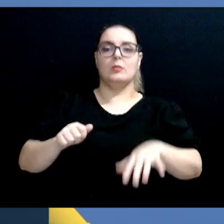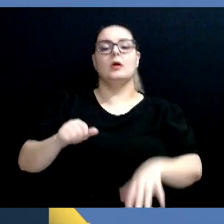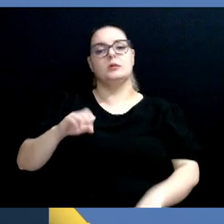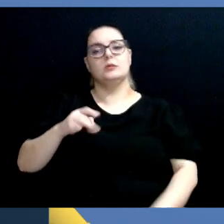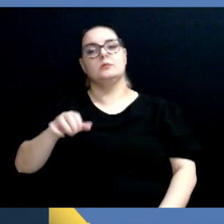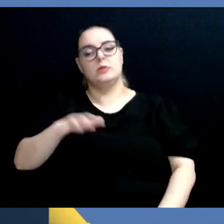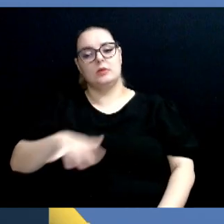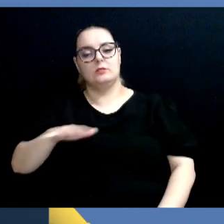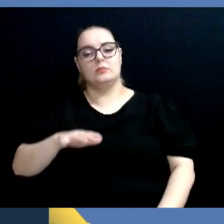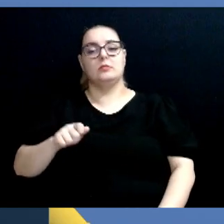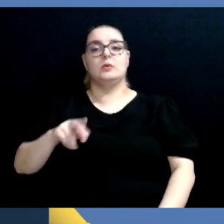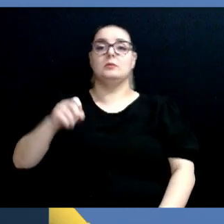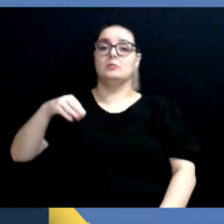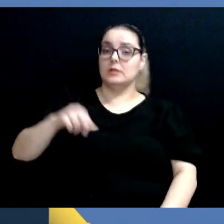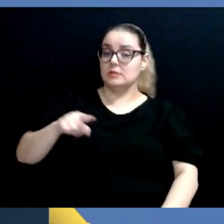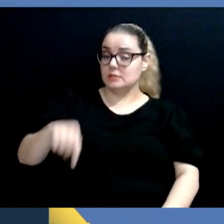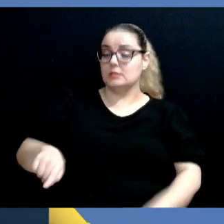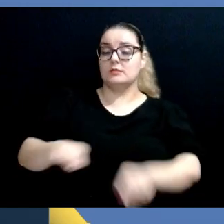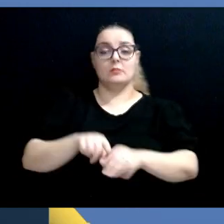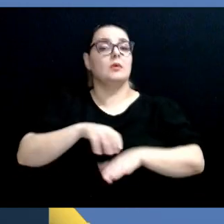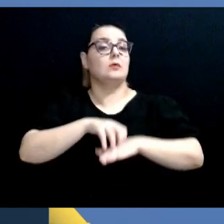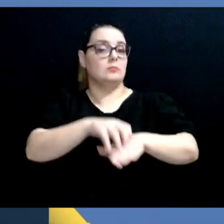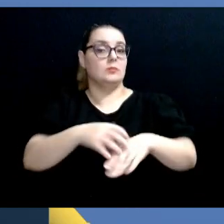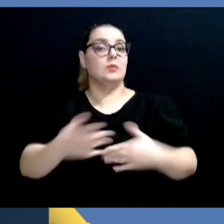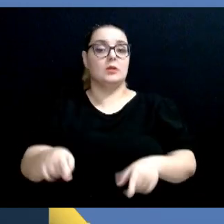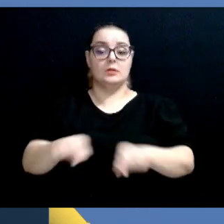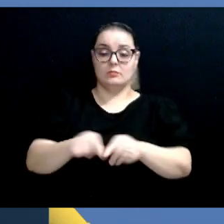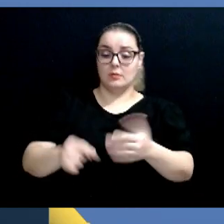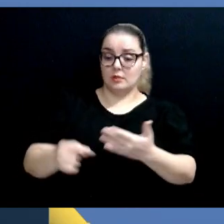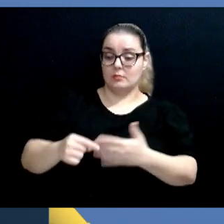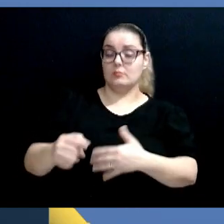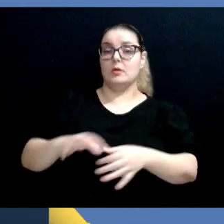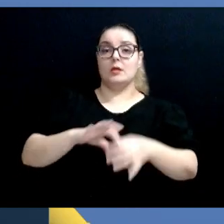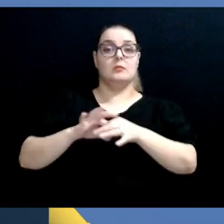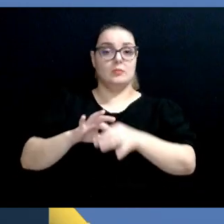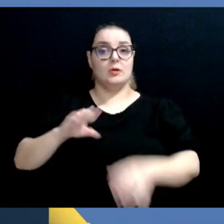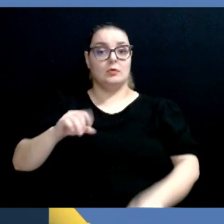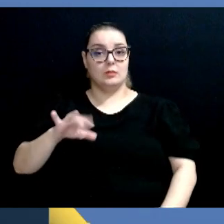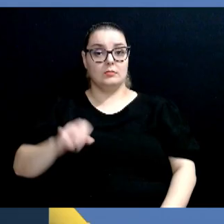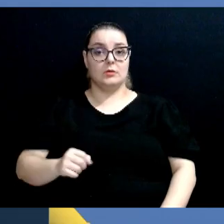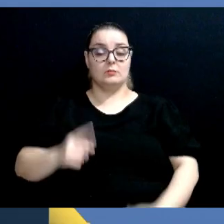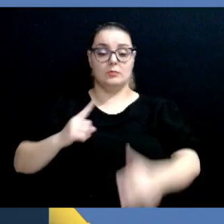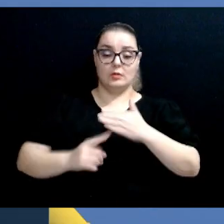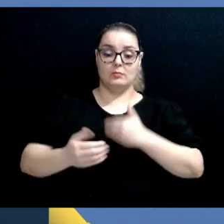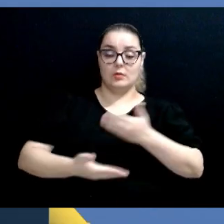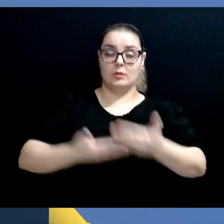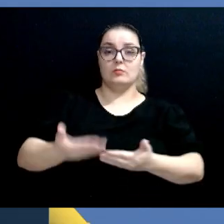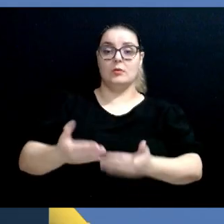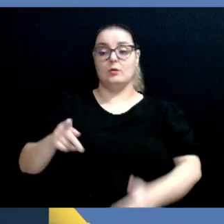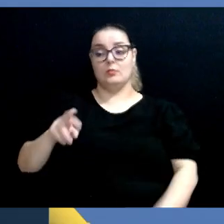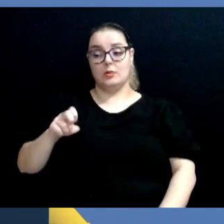provedores logísticos, bem como o uso de plataformas ou condomínios logísticos.